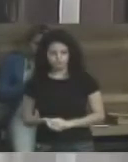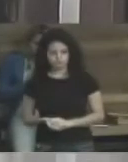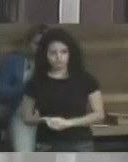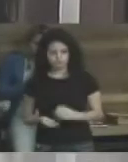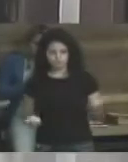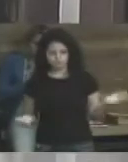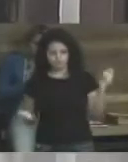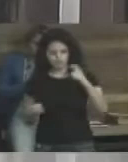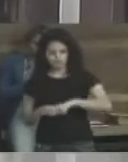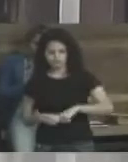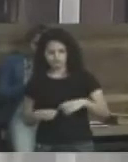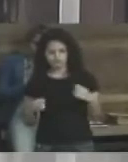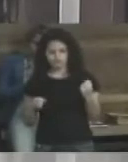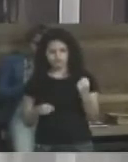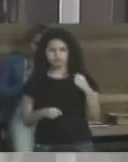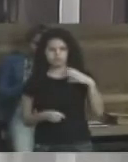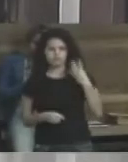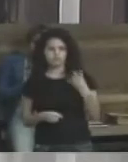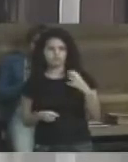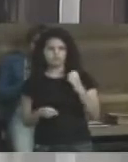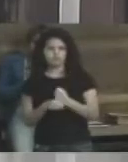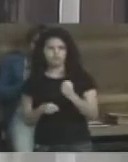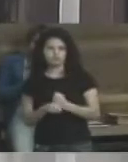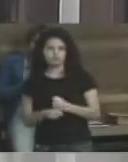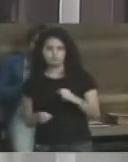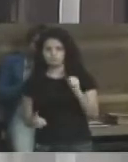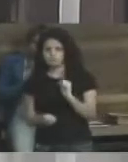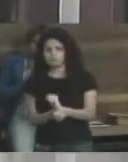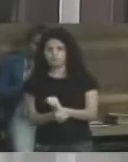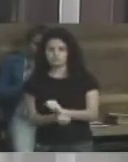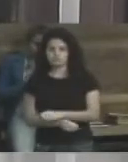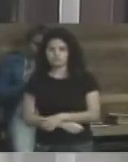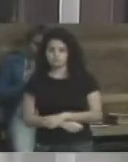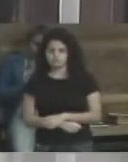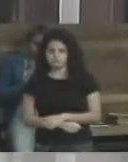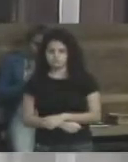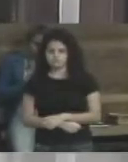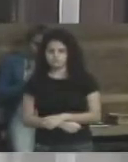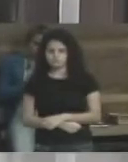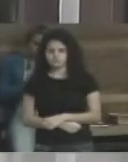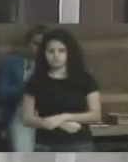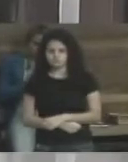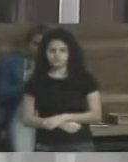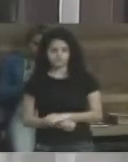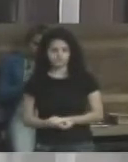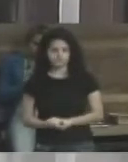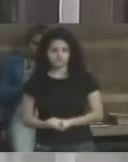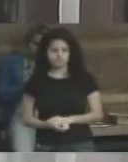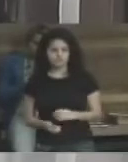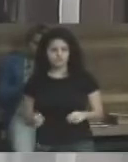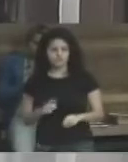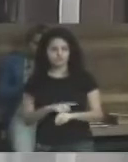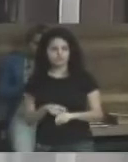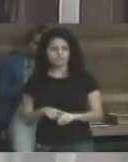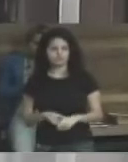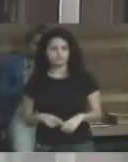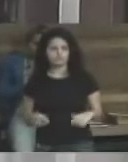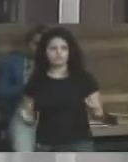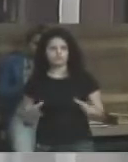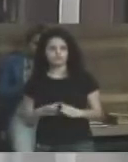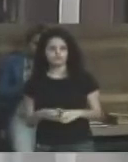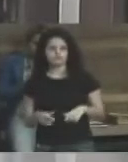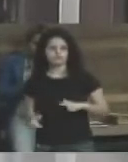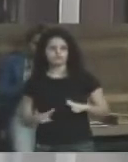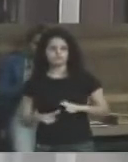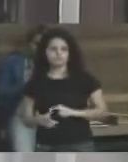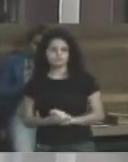obras de sondas que estão paradas. A decisão está nas mãos da Petrobras. É hora da União pelo Emprego. Temos